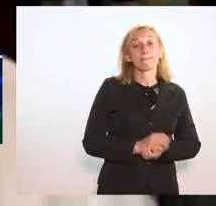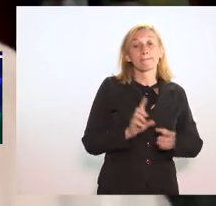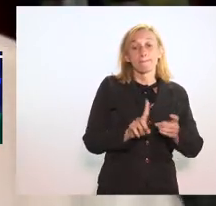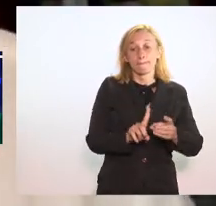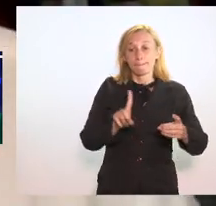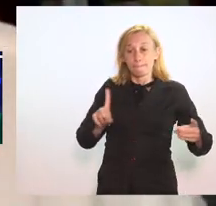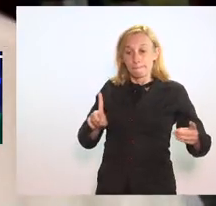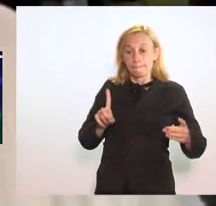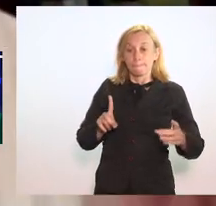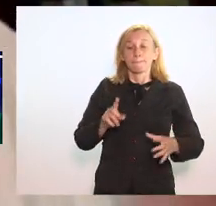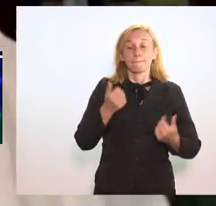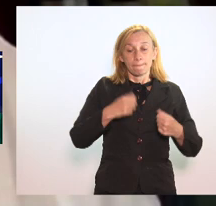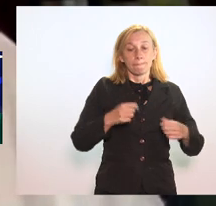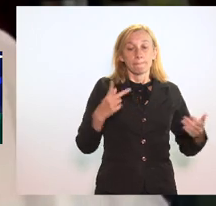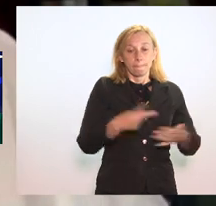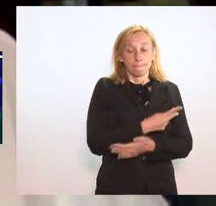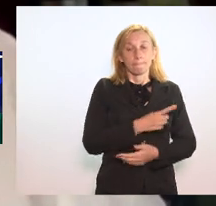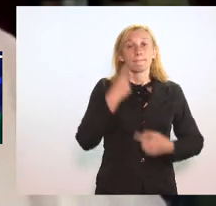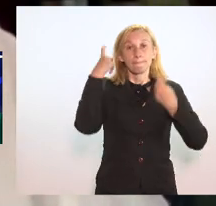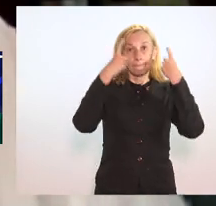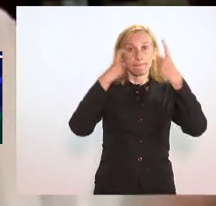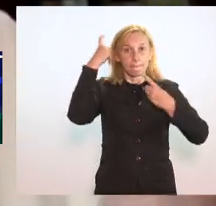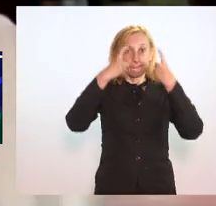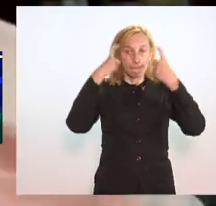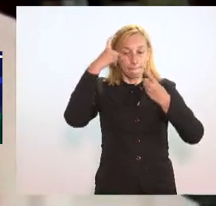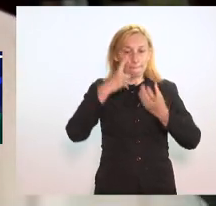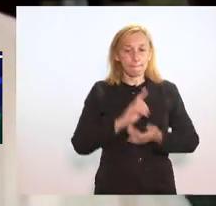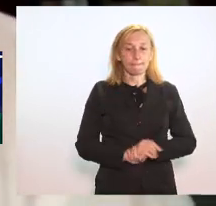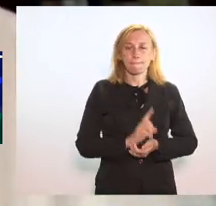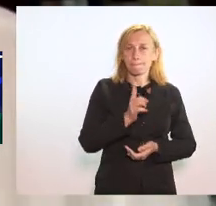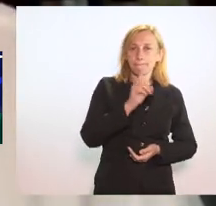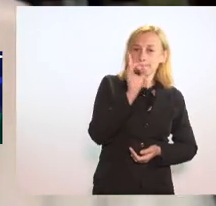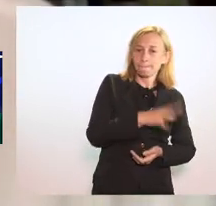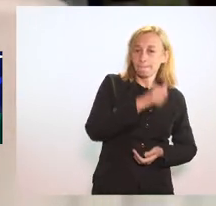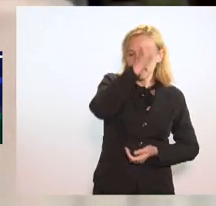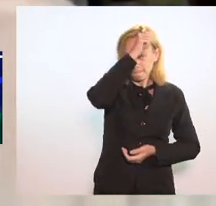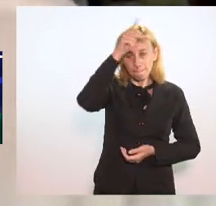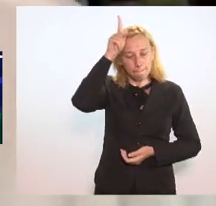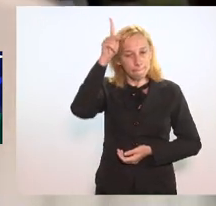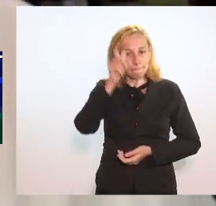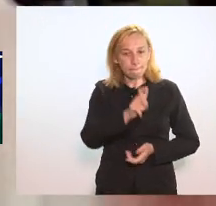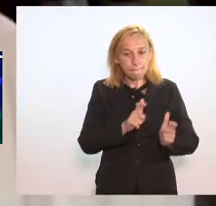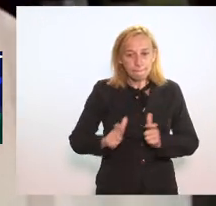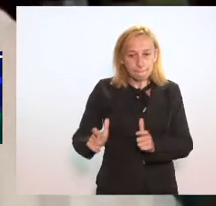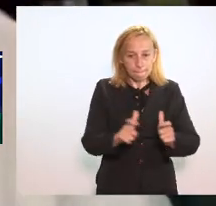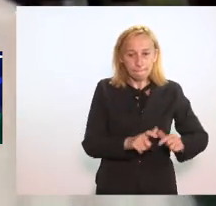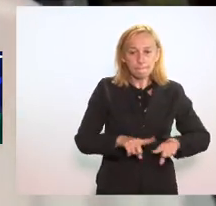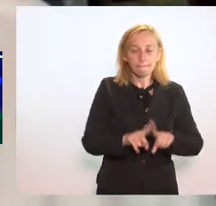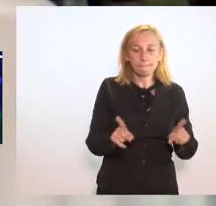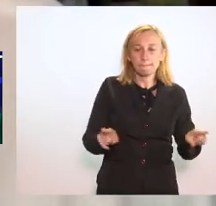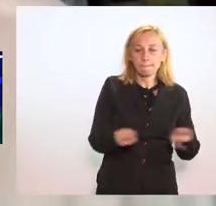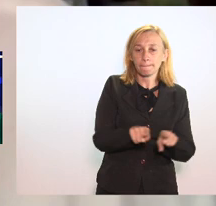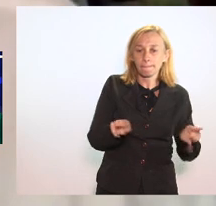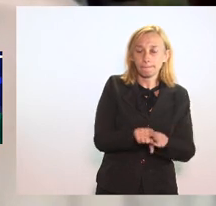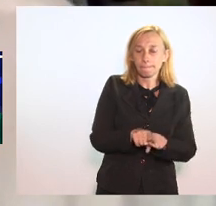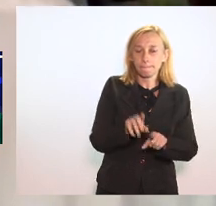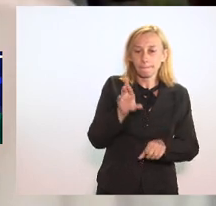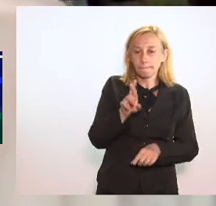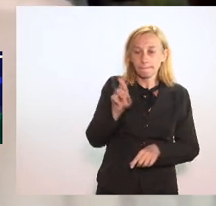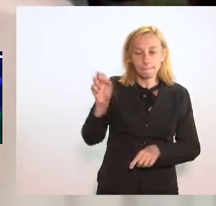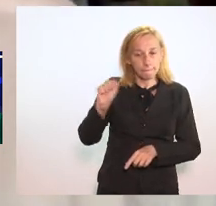afastamento tem que aconteça e a preocupação não só dos prefeitos da região dos lagos Mas também da Região Serrana